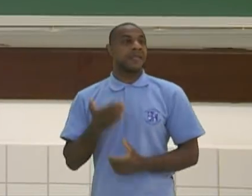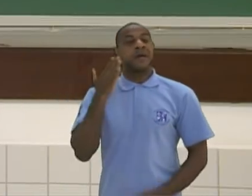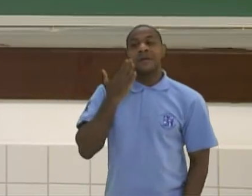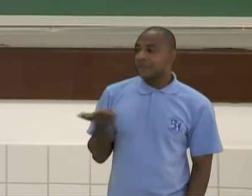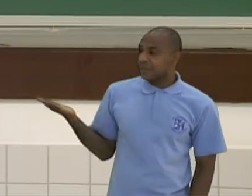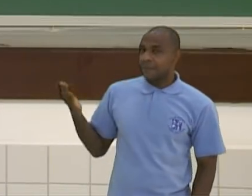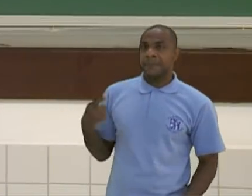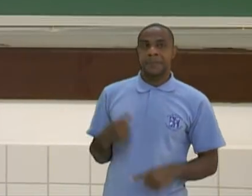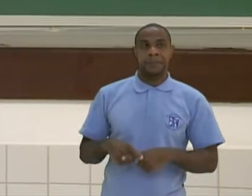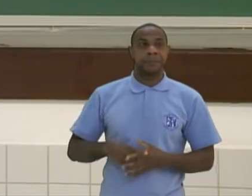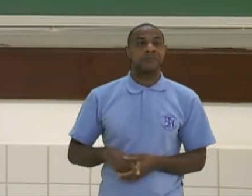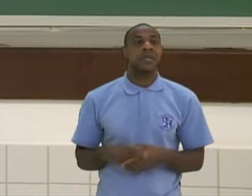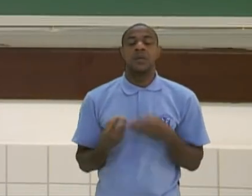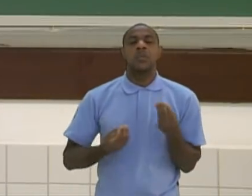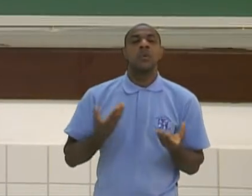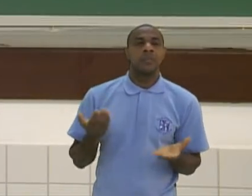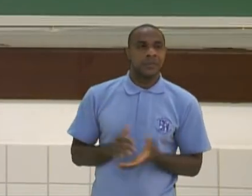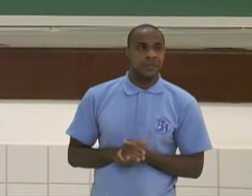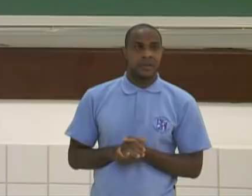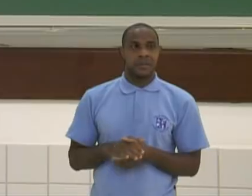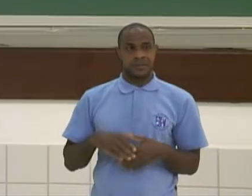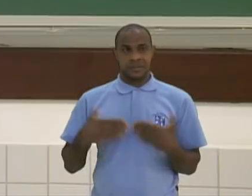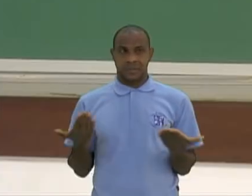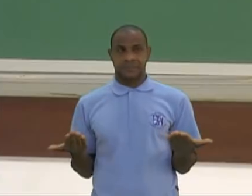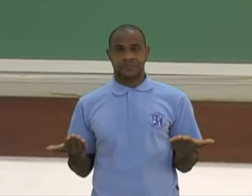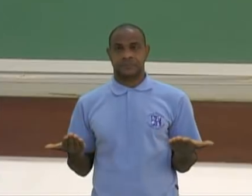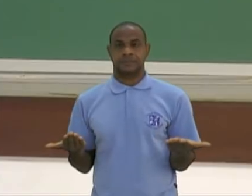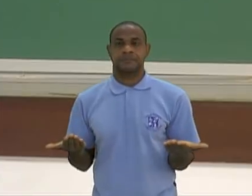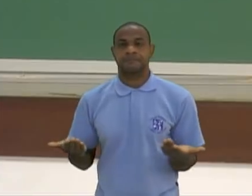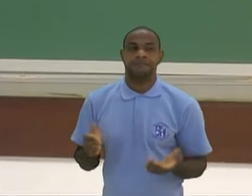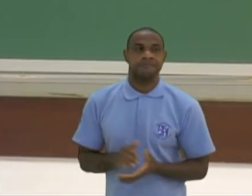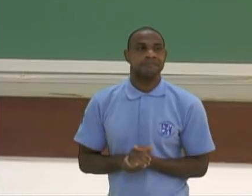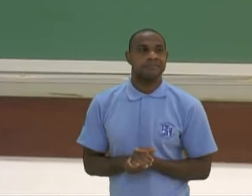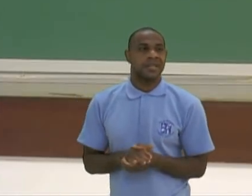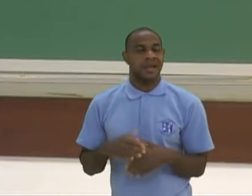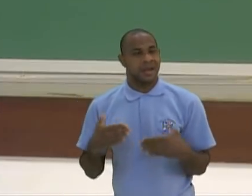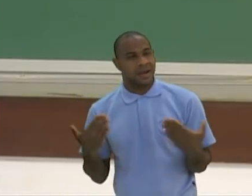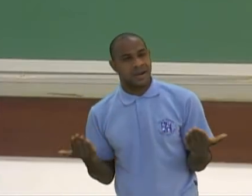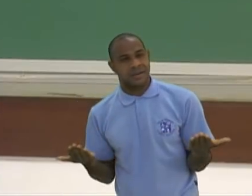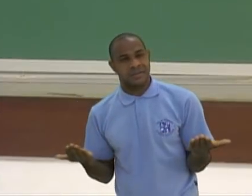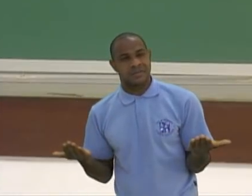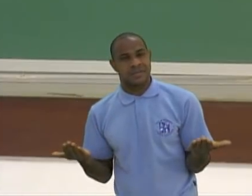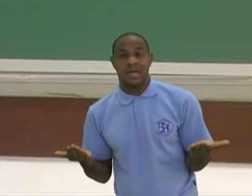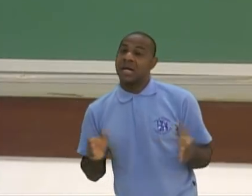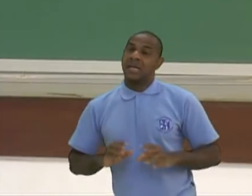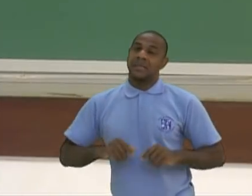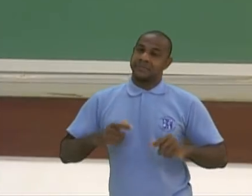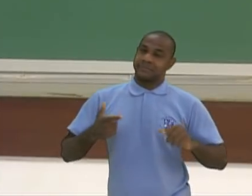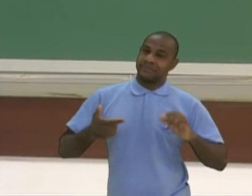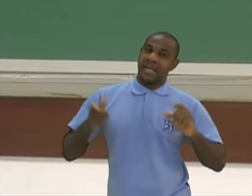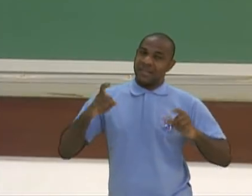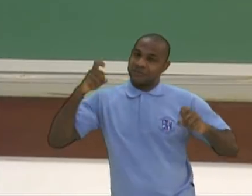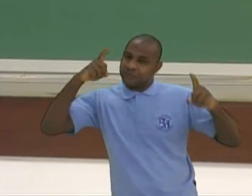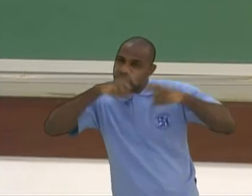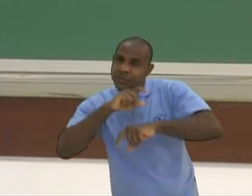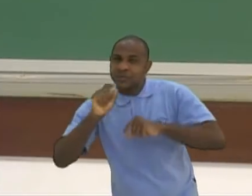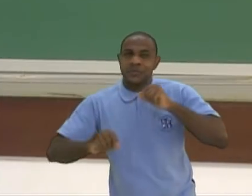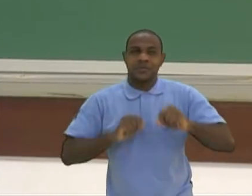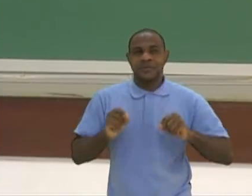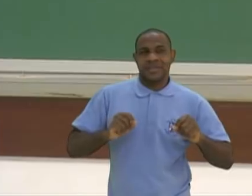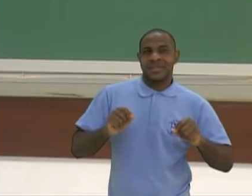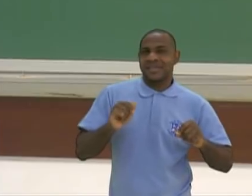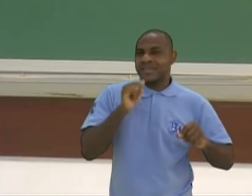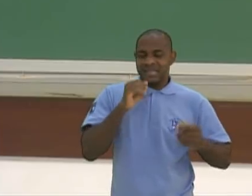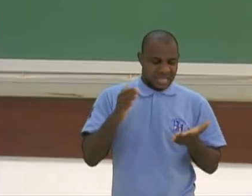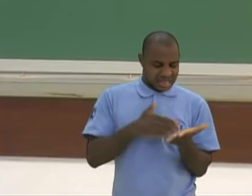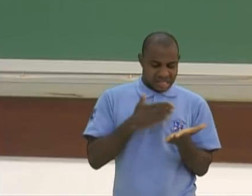Porque suas leis não eram escritas? Não, isso não é motivo, né? Claro que dificulta a ausência de ter livros. Não é porque